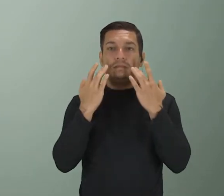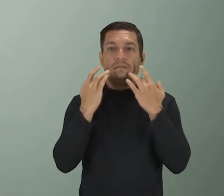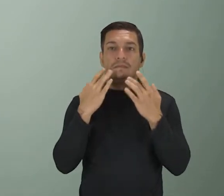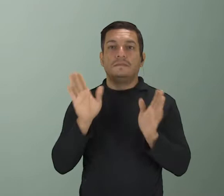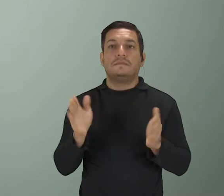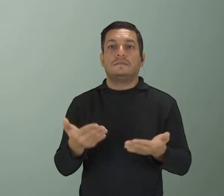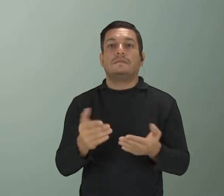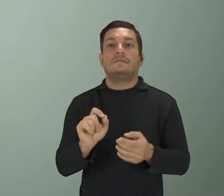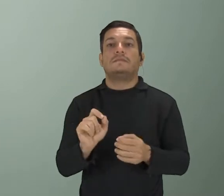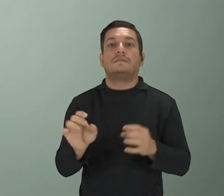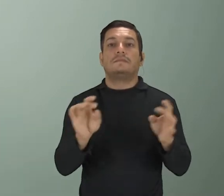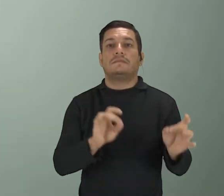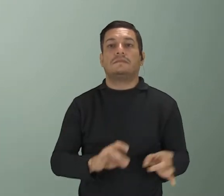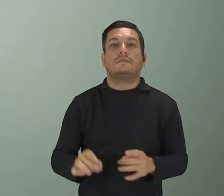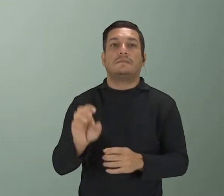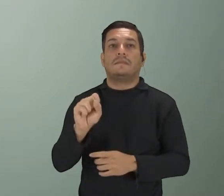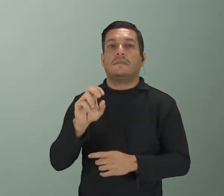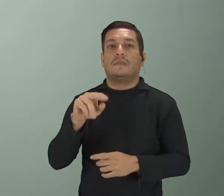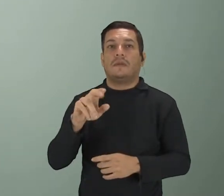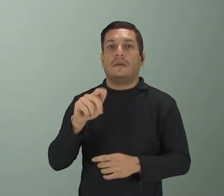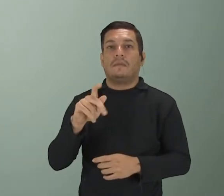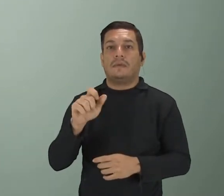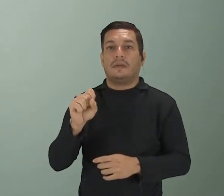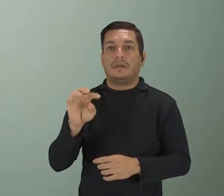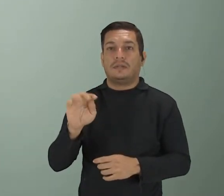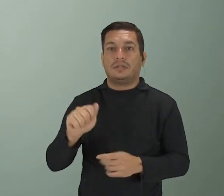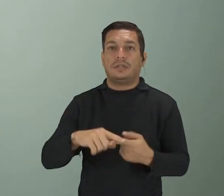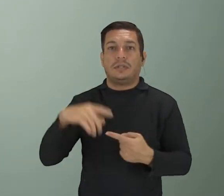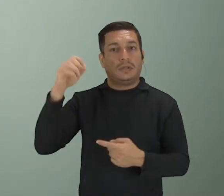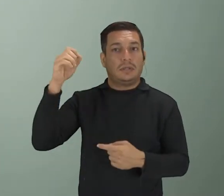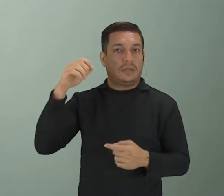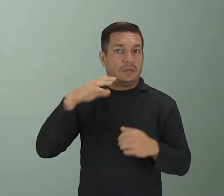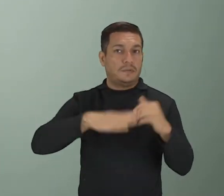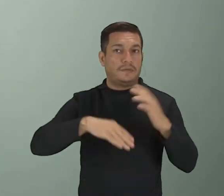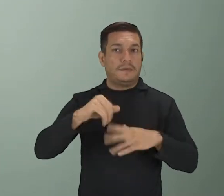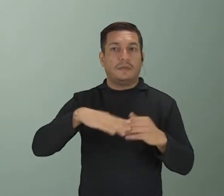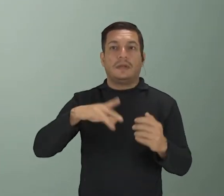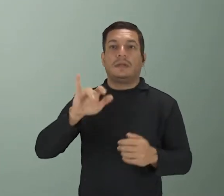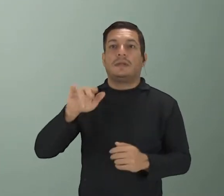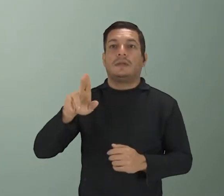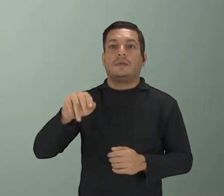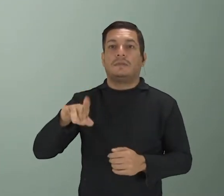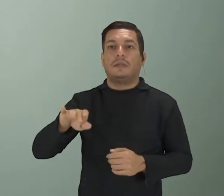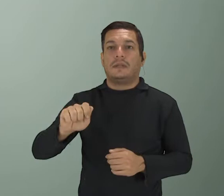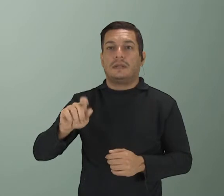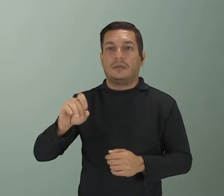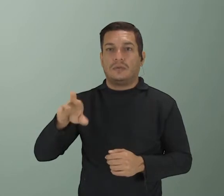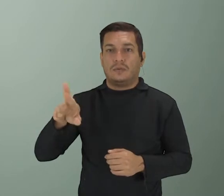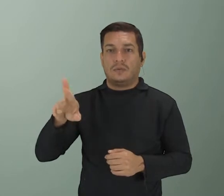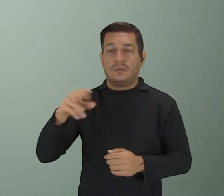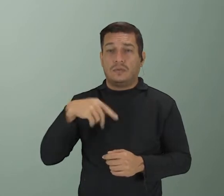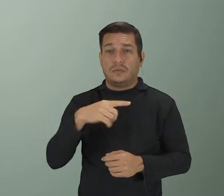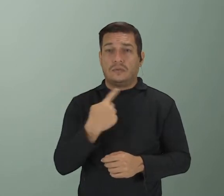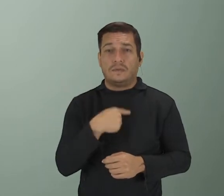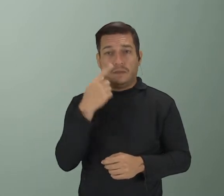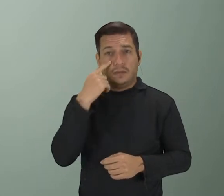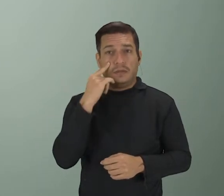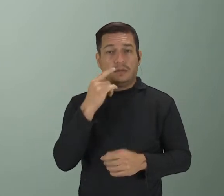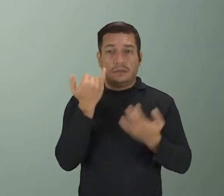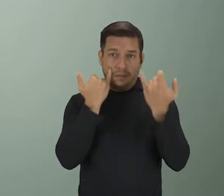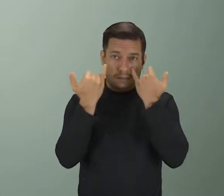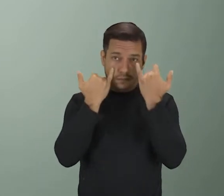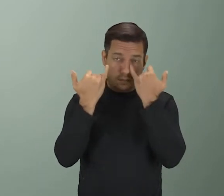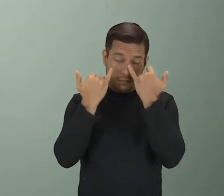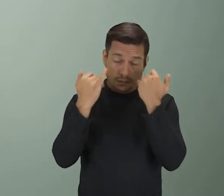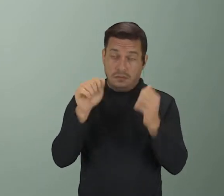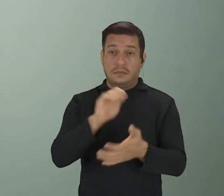em especial o sonoplasta e o iluminador. Nós vamos conferir essas informações, vamos